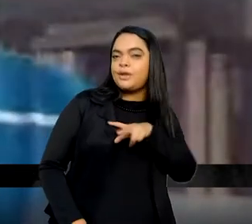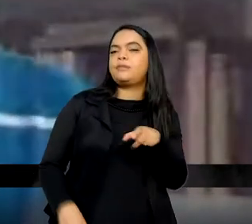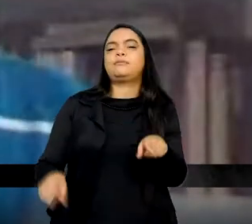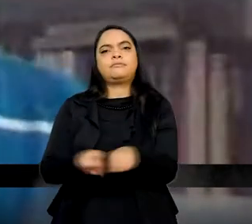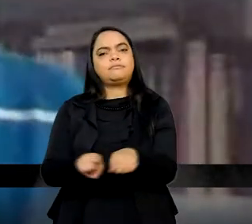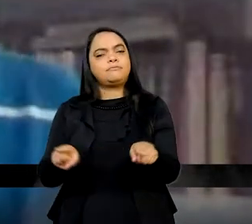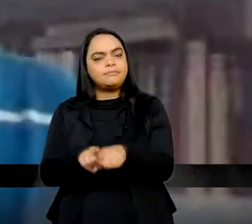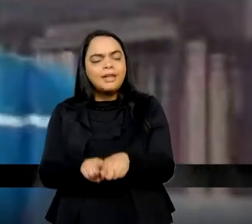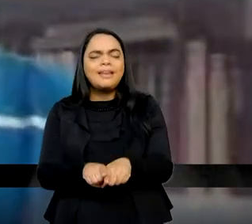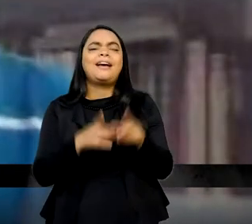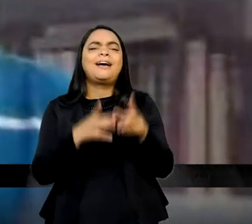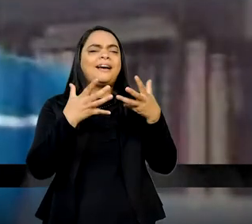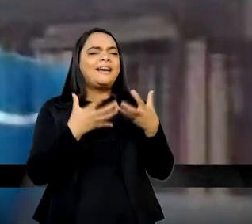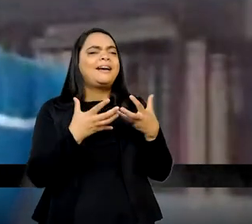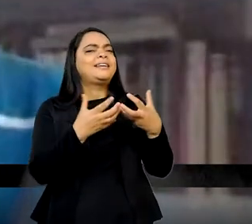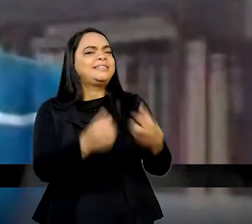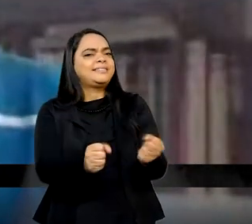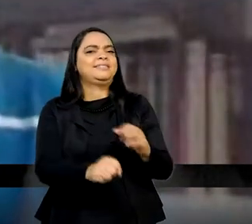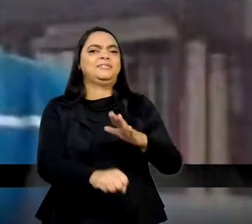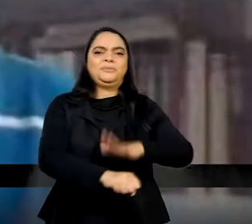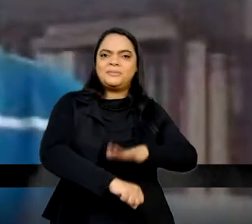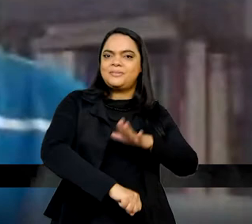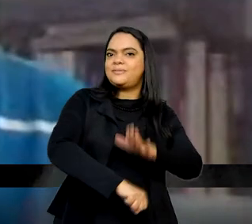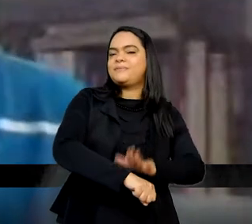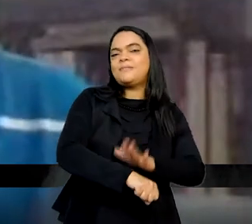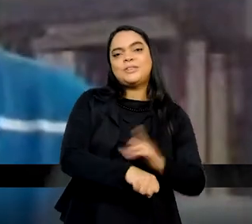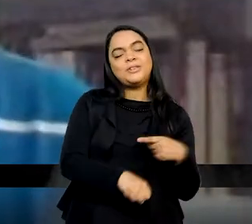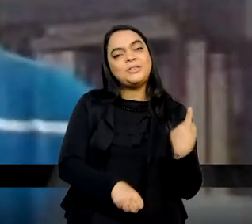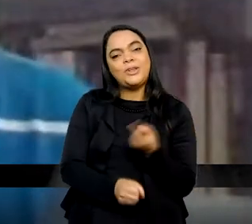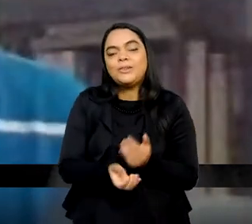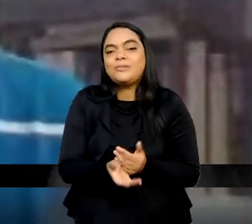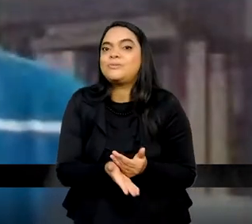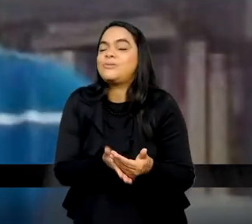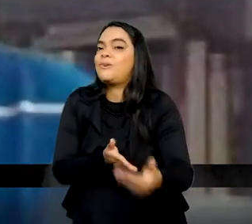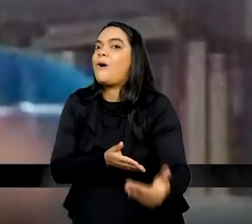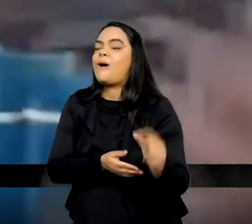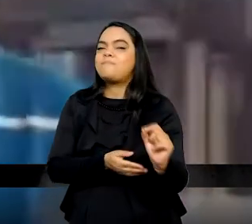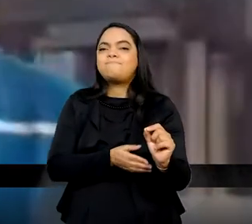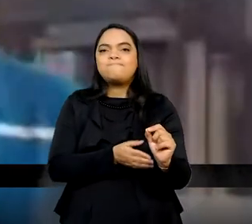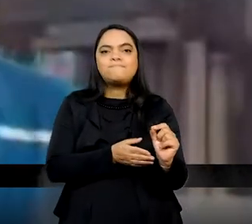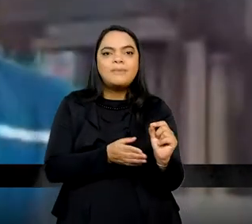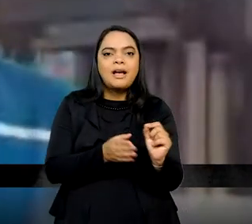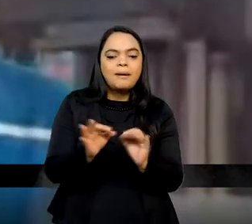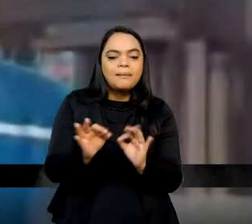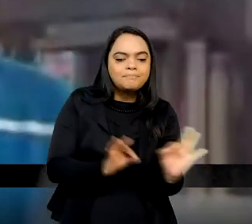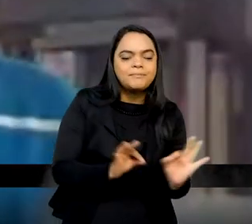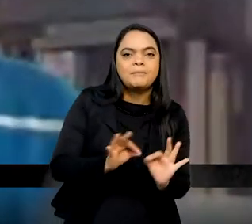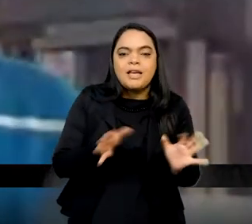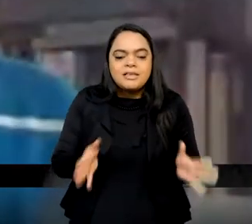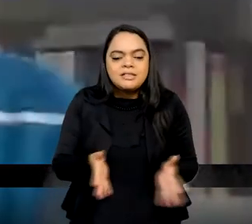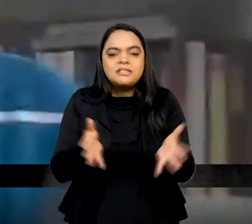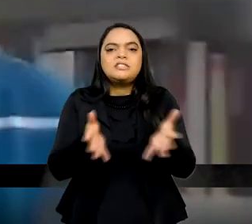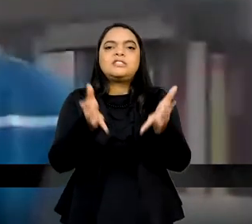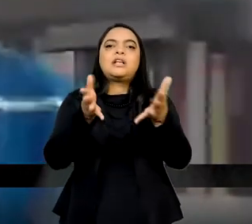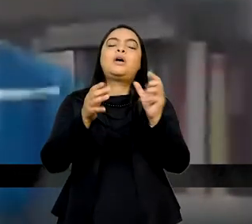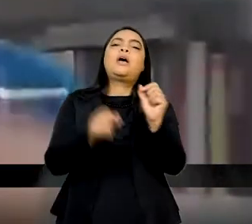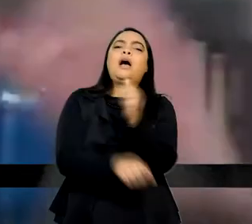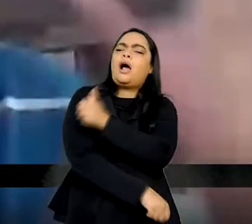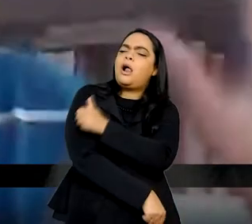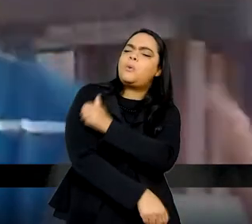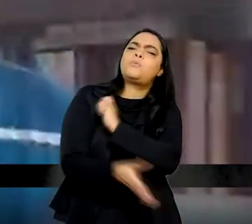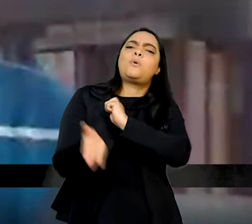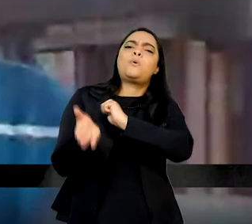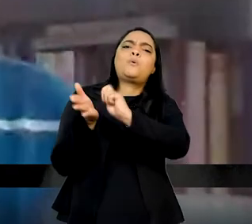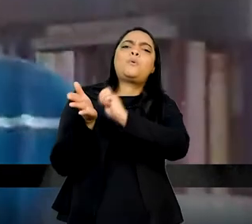também embarcou nesse momento e começava a estimular a escrita dos alunos, né, que